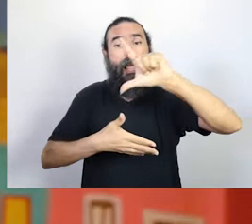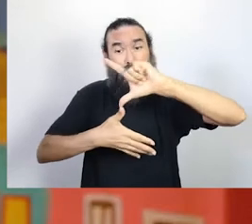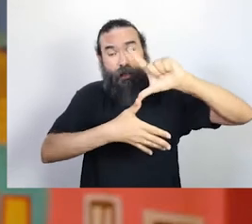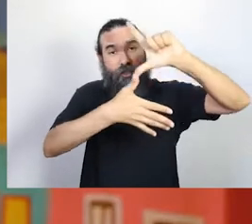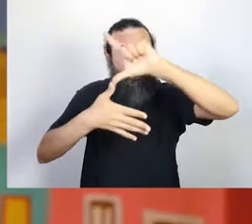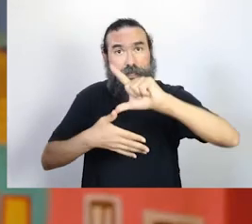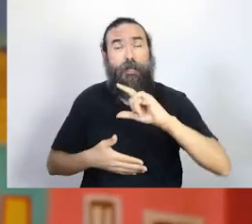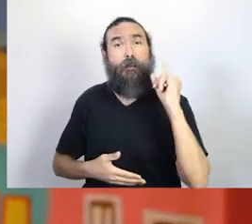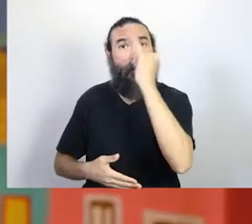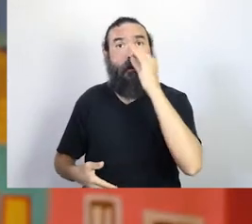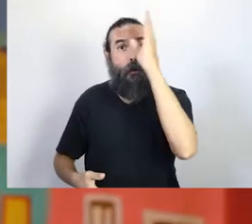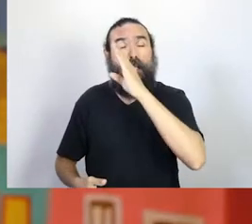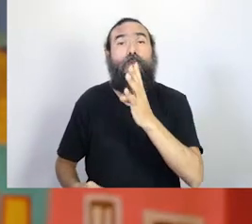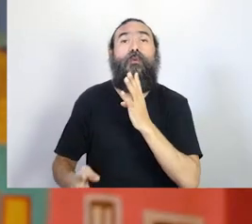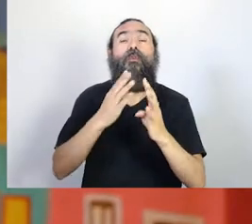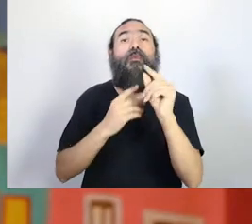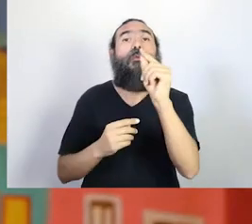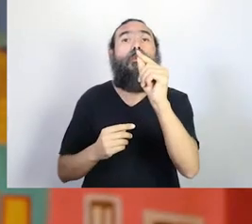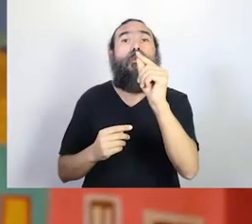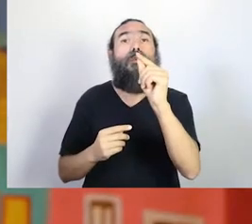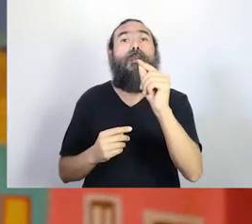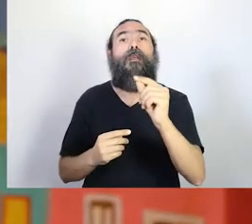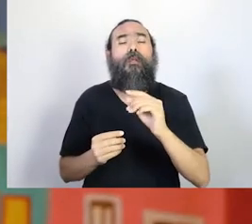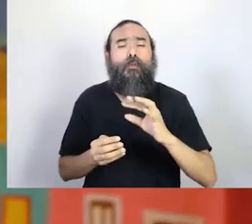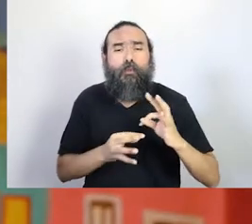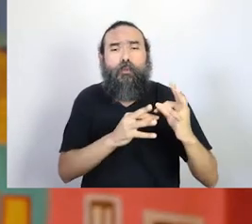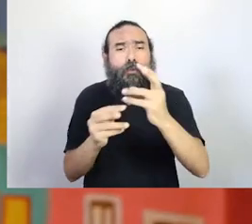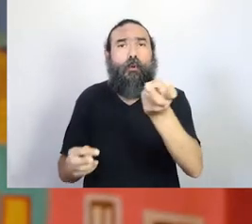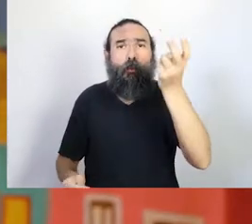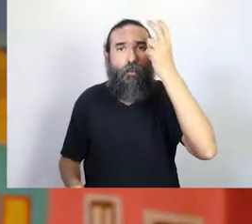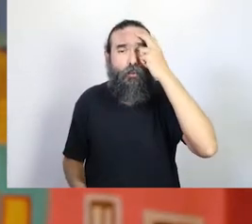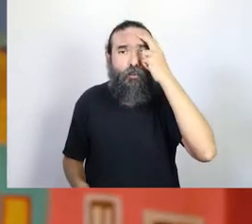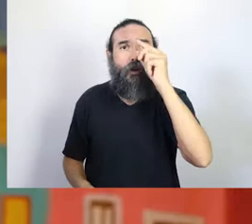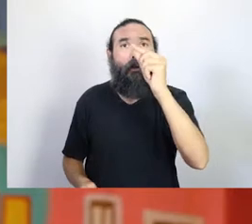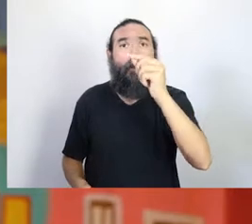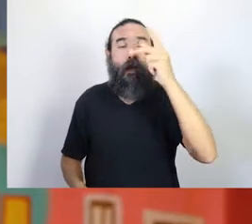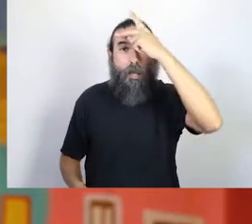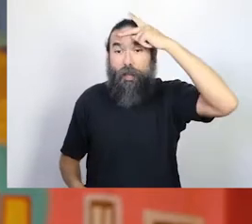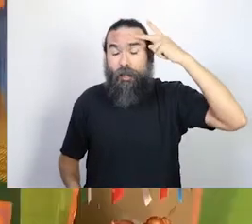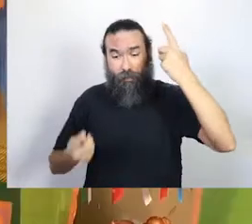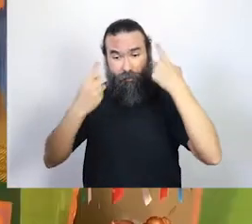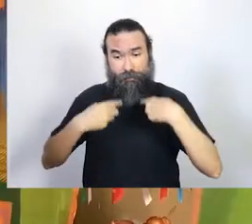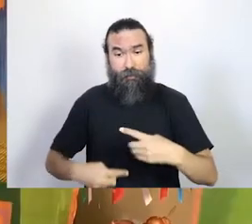gente reconhecer esse universo e entender ele, para que a gente possa se reconhecer como um povo,